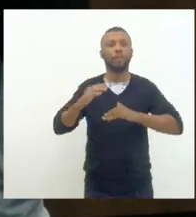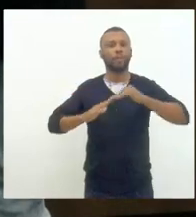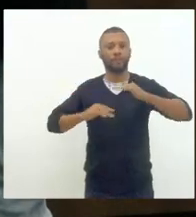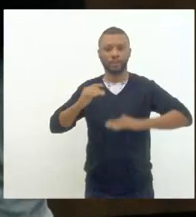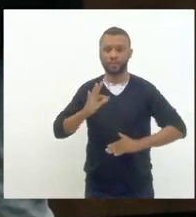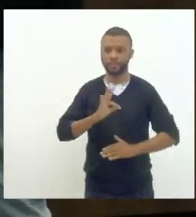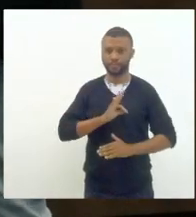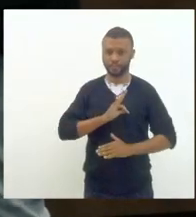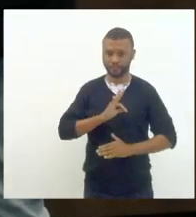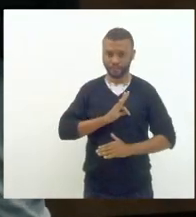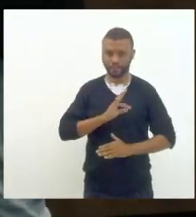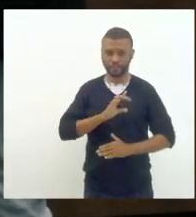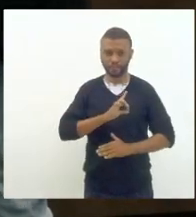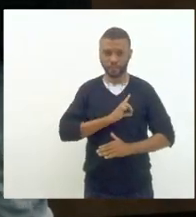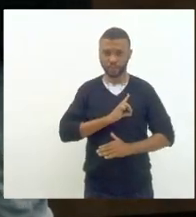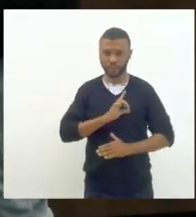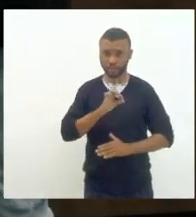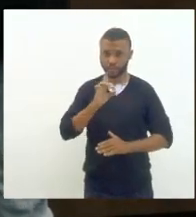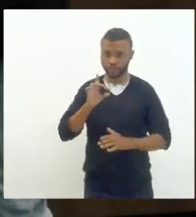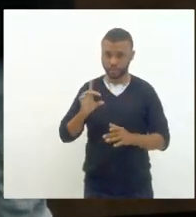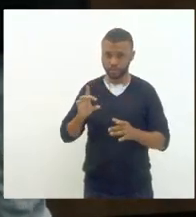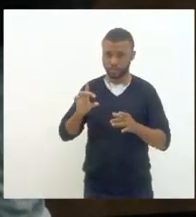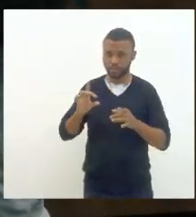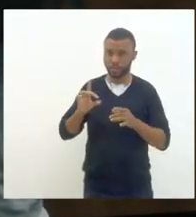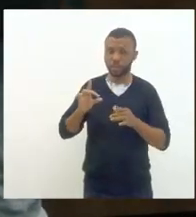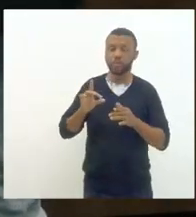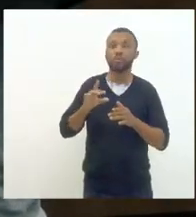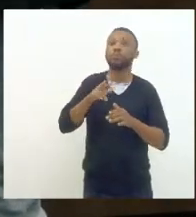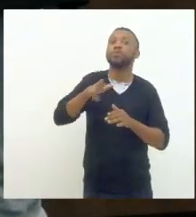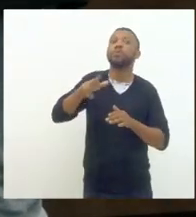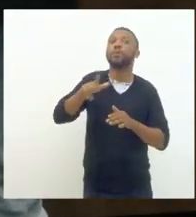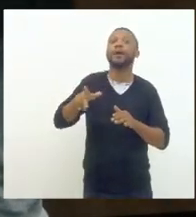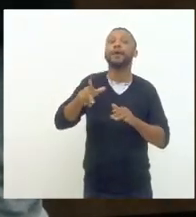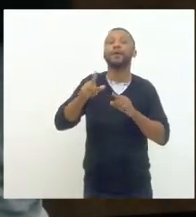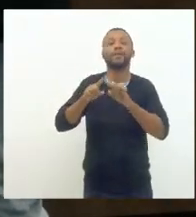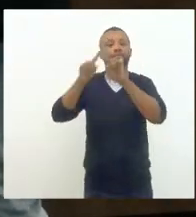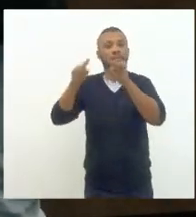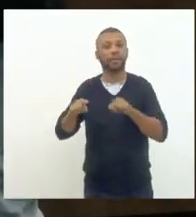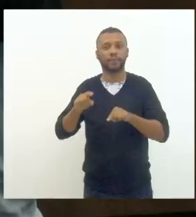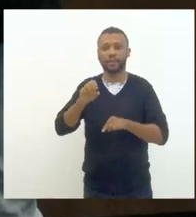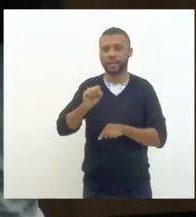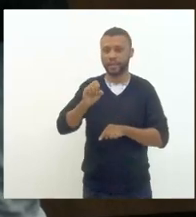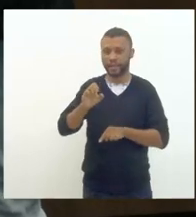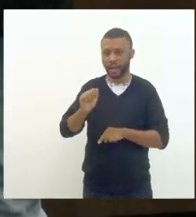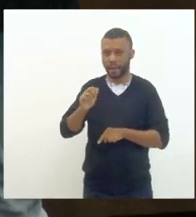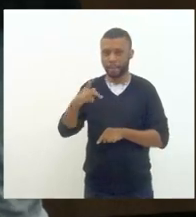seja da SEAP, comandar a SEAP. Eu acho um absurdo isso.